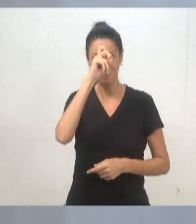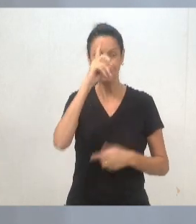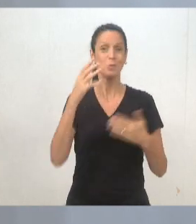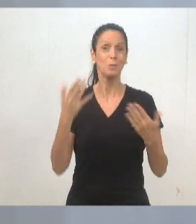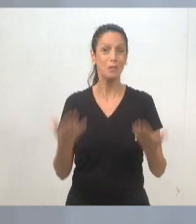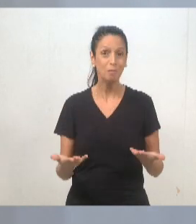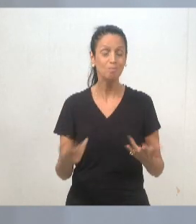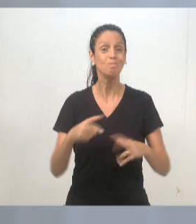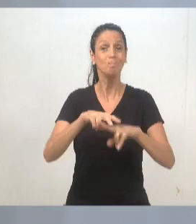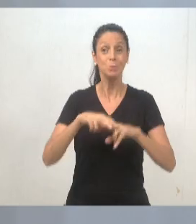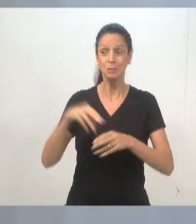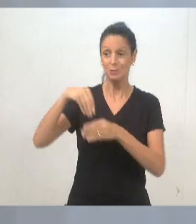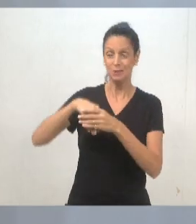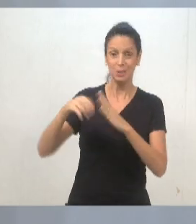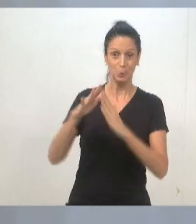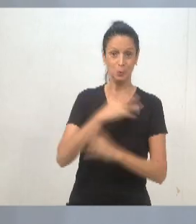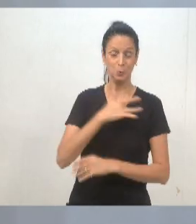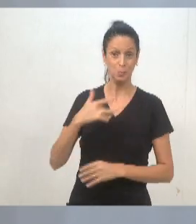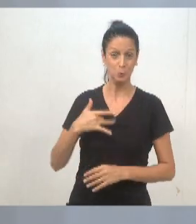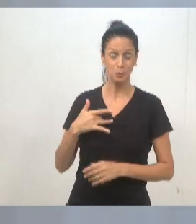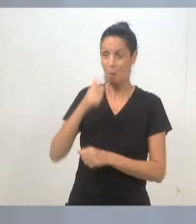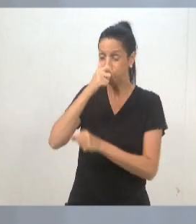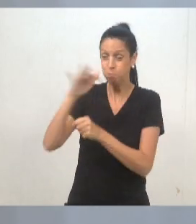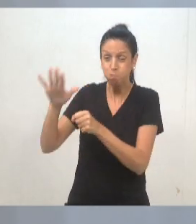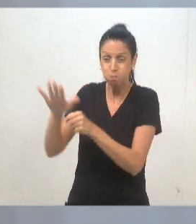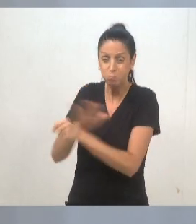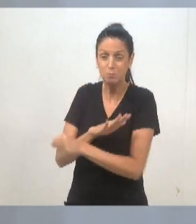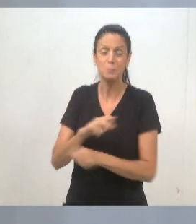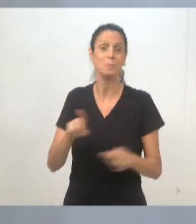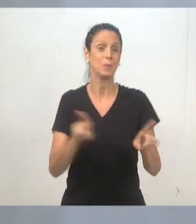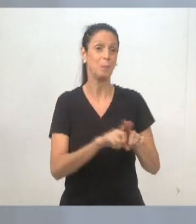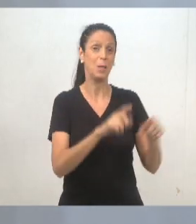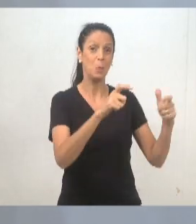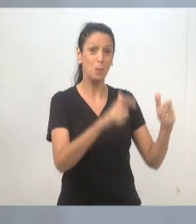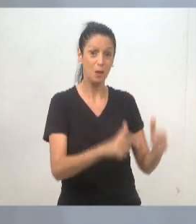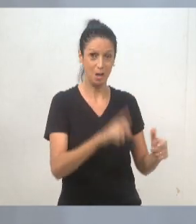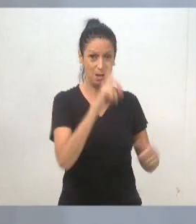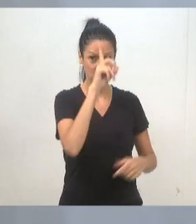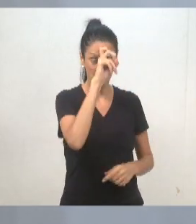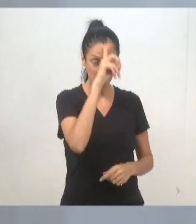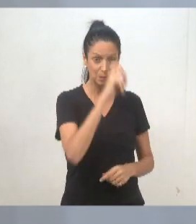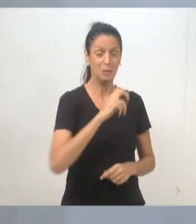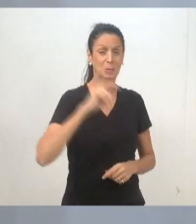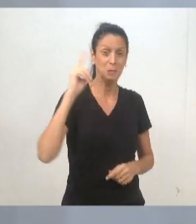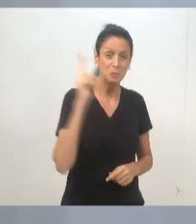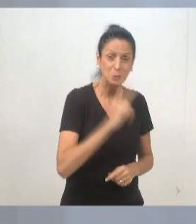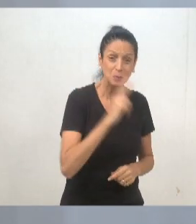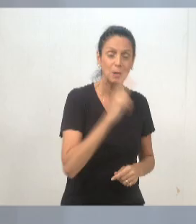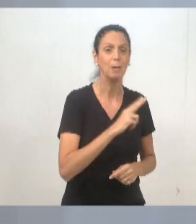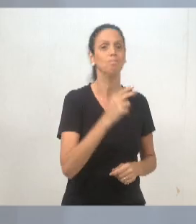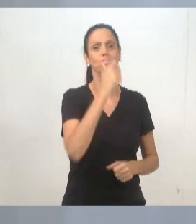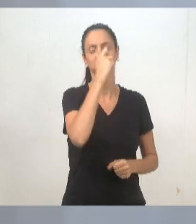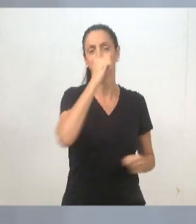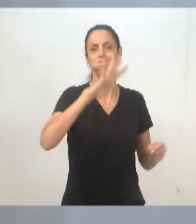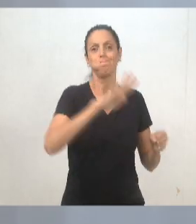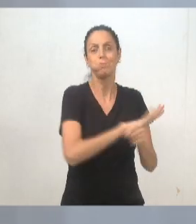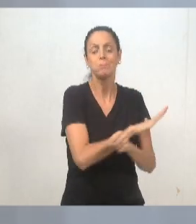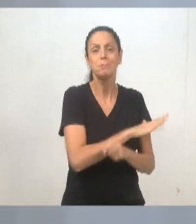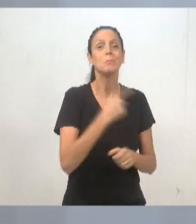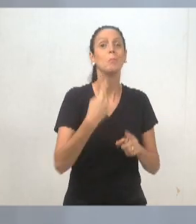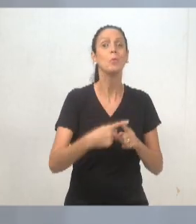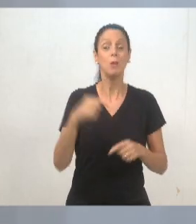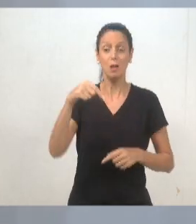gerais, os hospitais de urgência e emergência também são sobrecarregados, porque foi uma opção